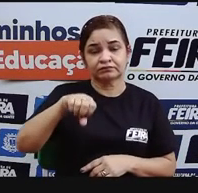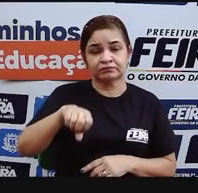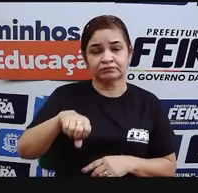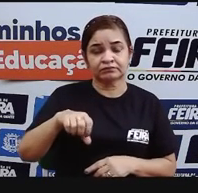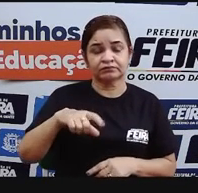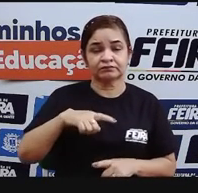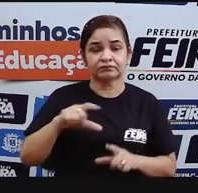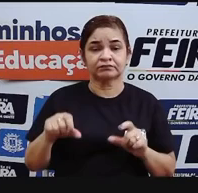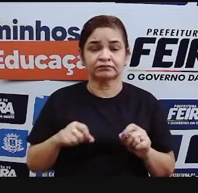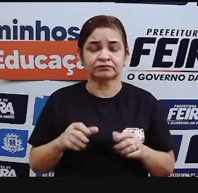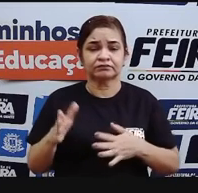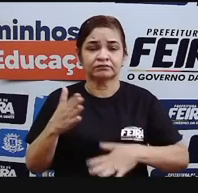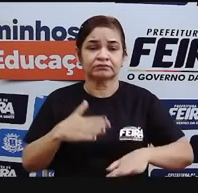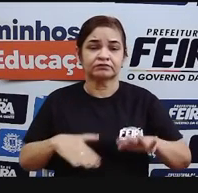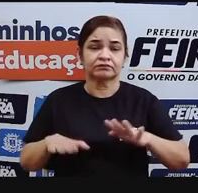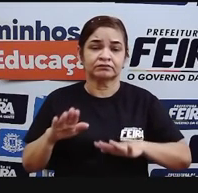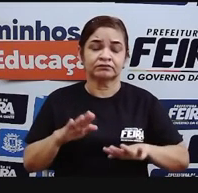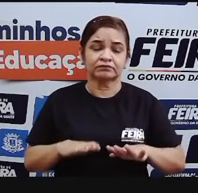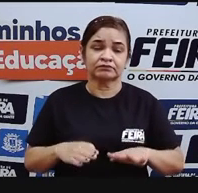houveram aproximadamente